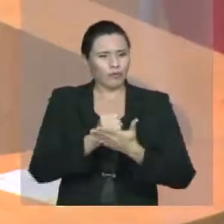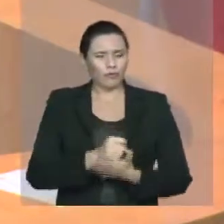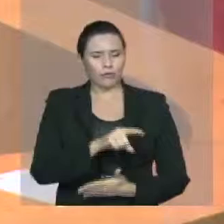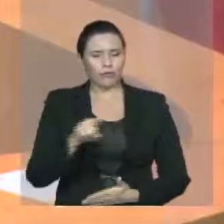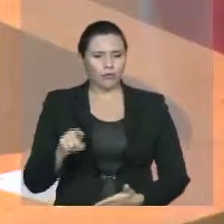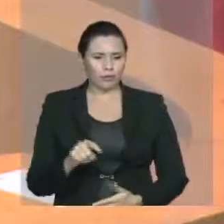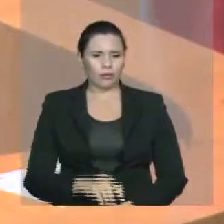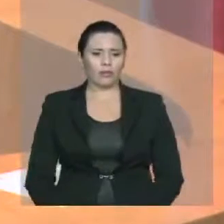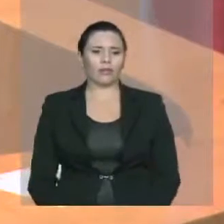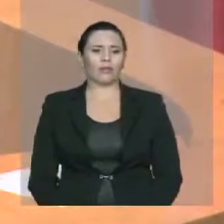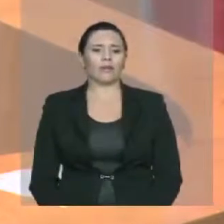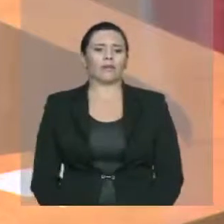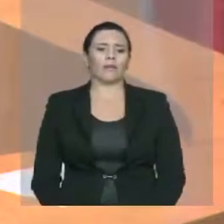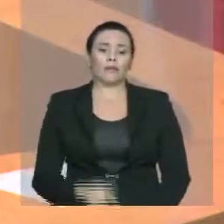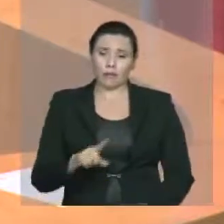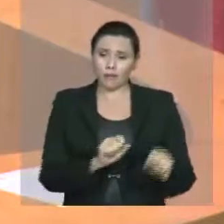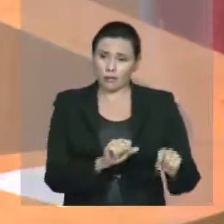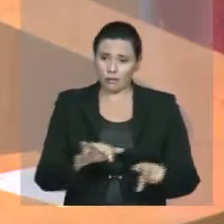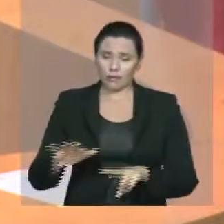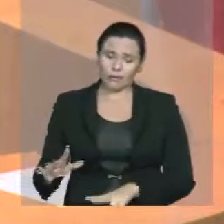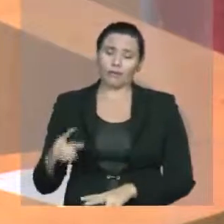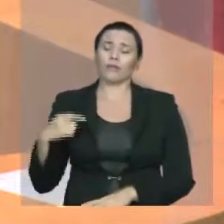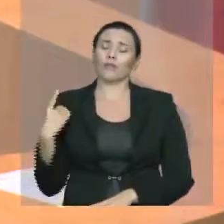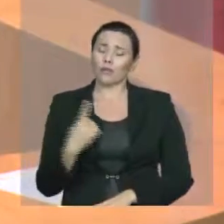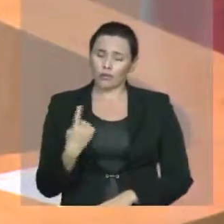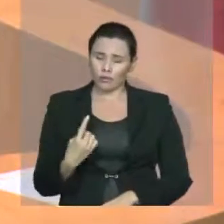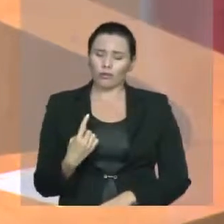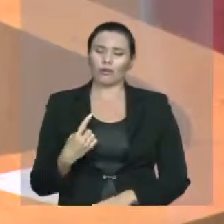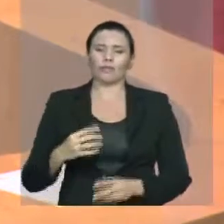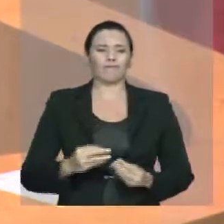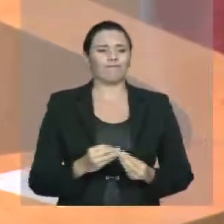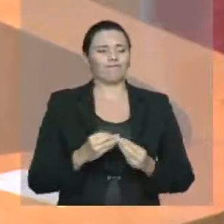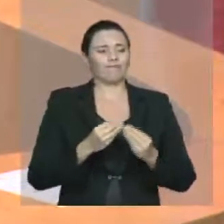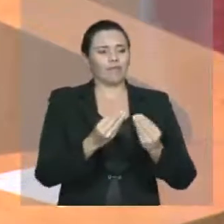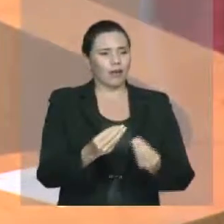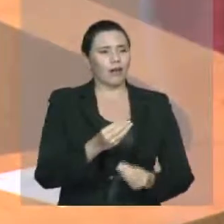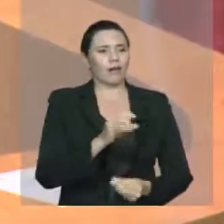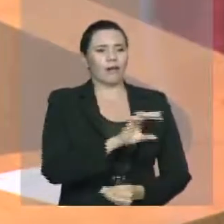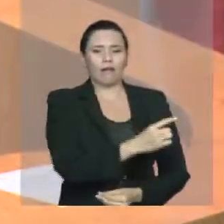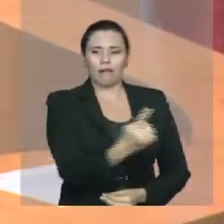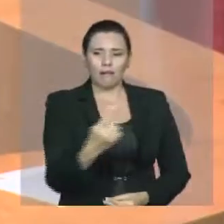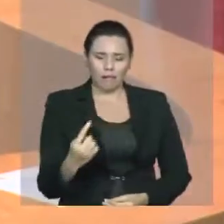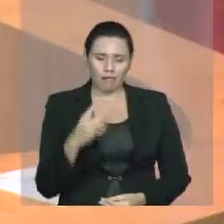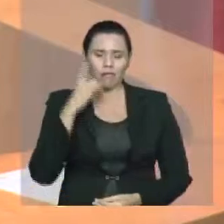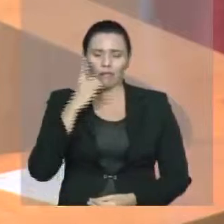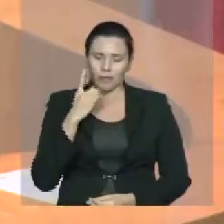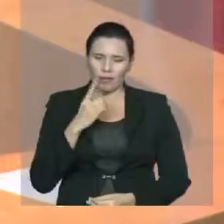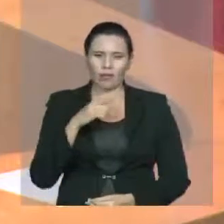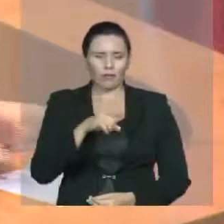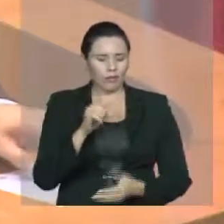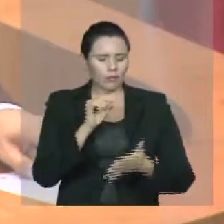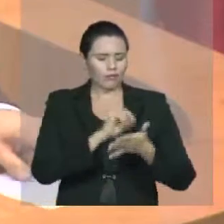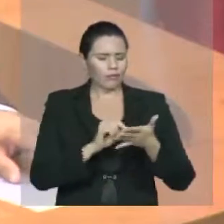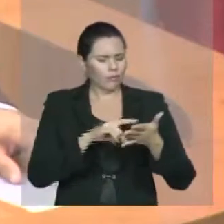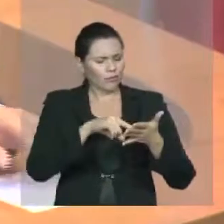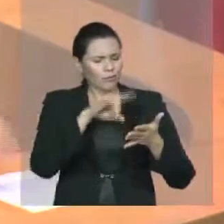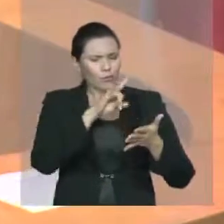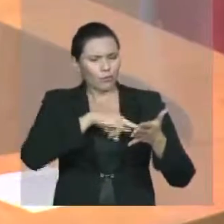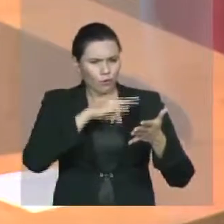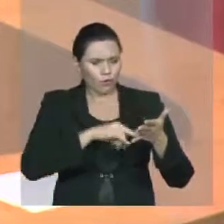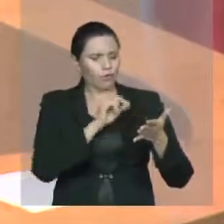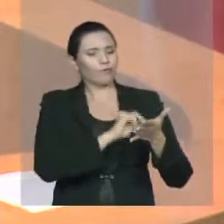próximos dias, nós estaremos colocando a apreciação de todos vocês para que vossas excelências possam subscrever também